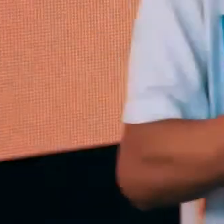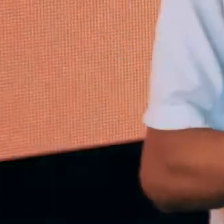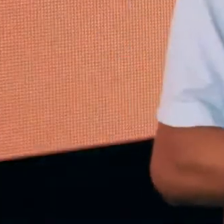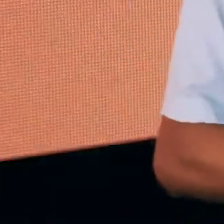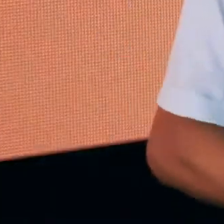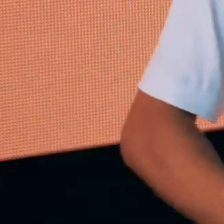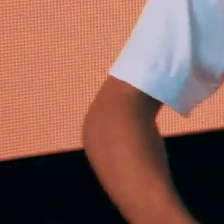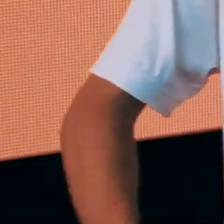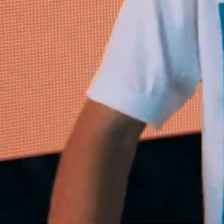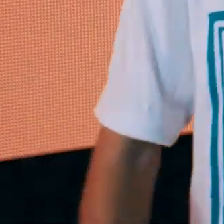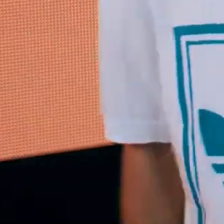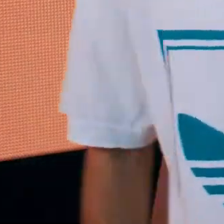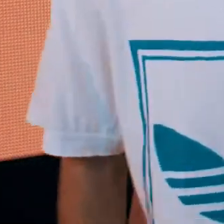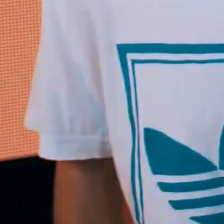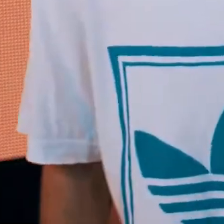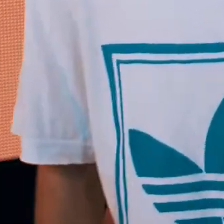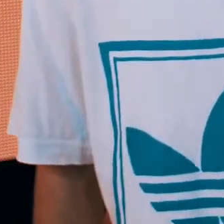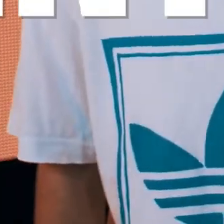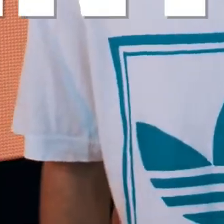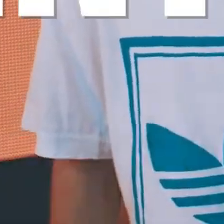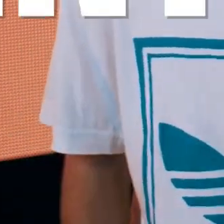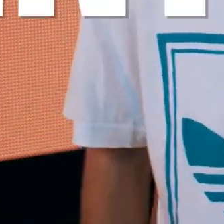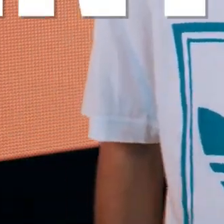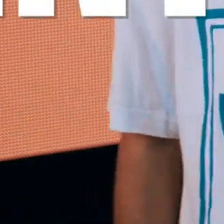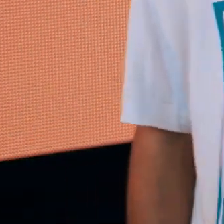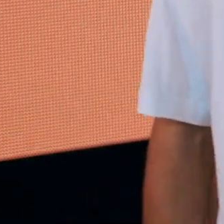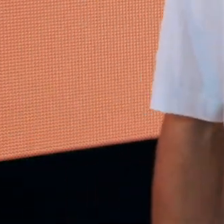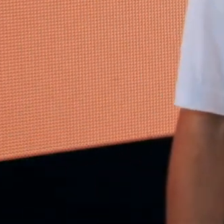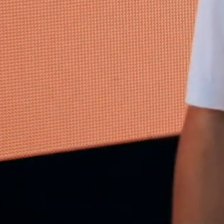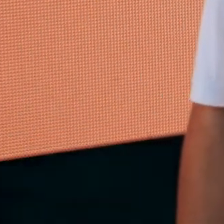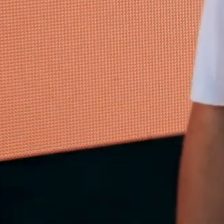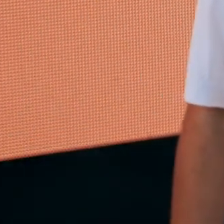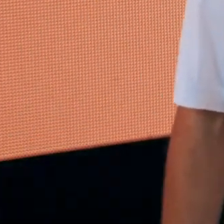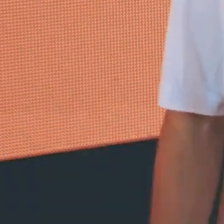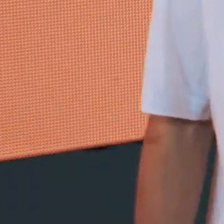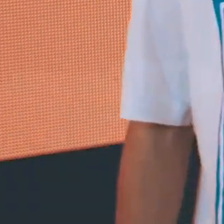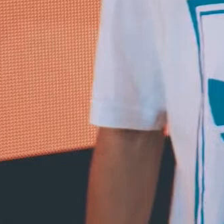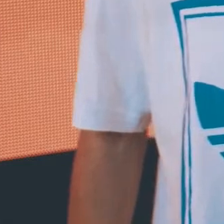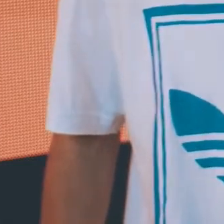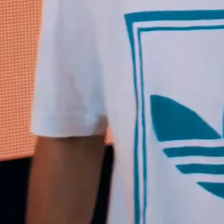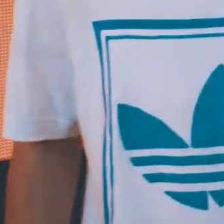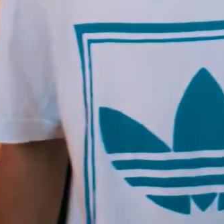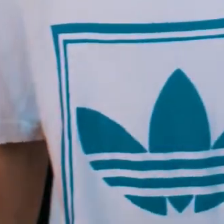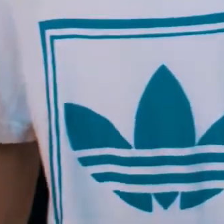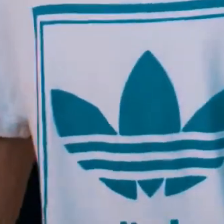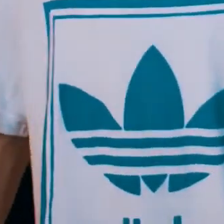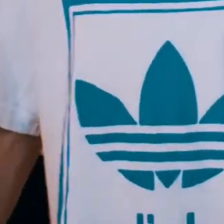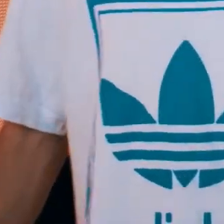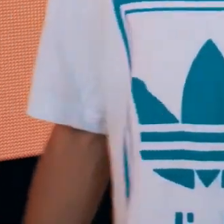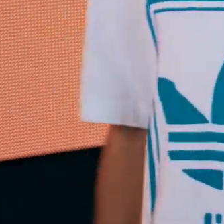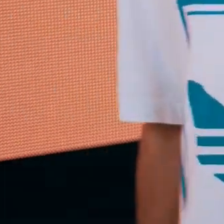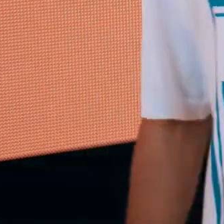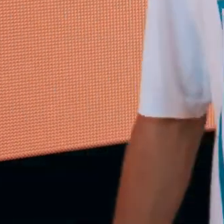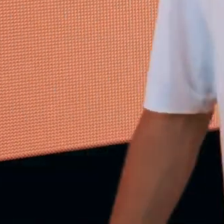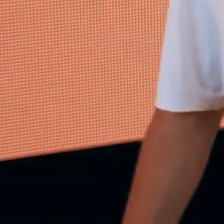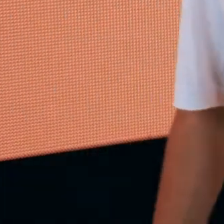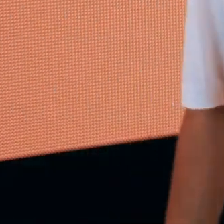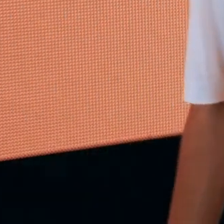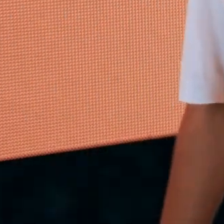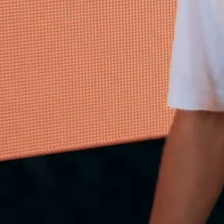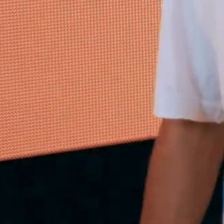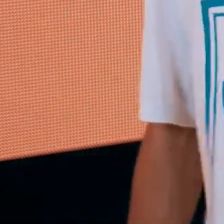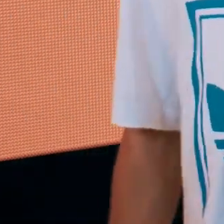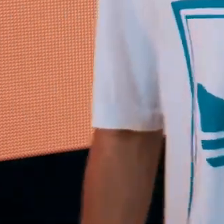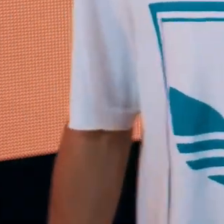Fala, galera, tudo bem? Aqui quem fala é o Samuel, faço parte do Interligados. E eu sou a Anne, faço parte dos Interligados também. E hoje nós estamos aqui para apresentar